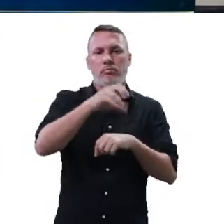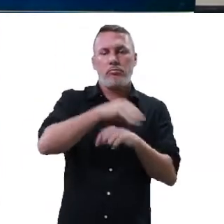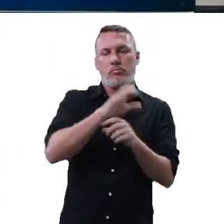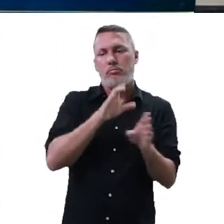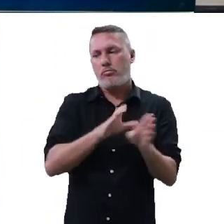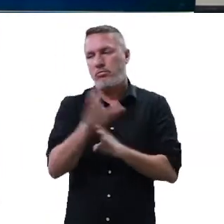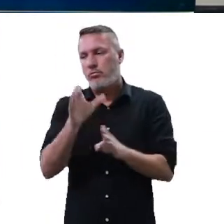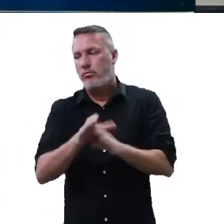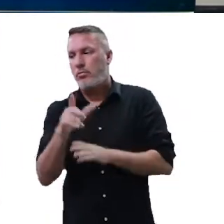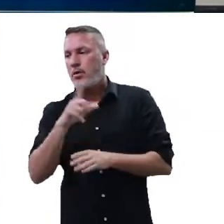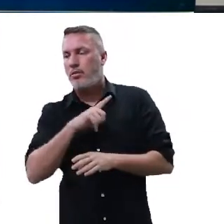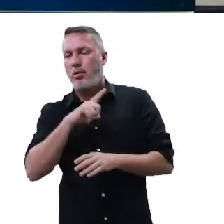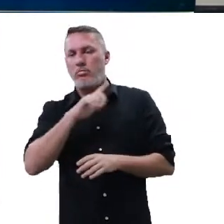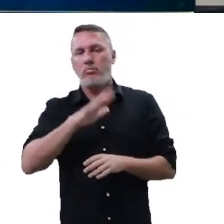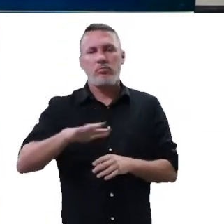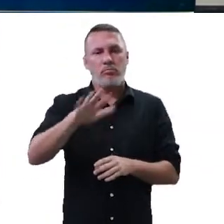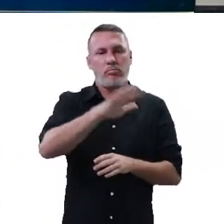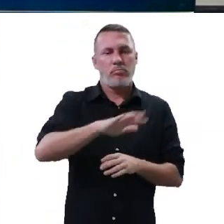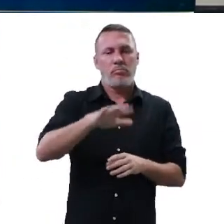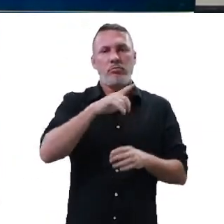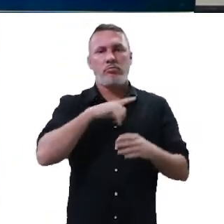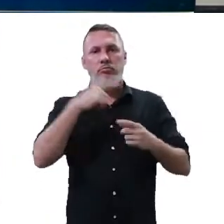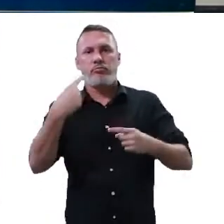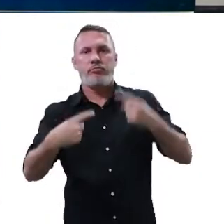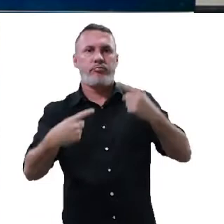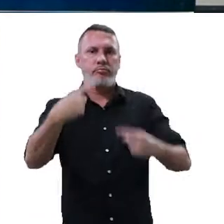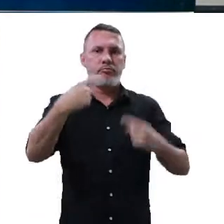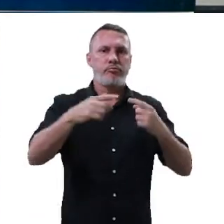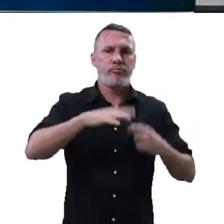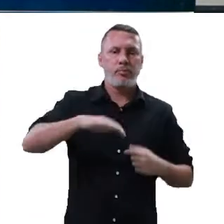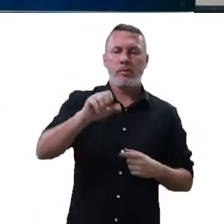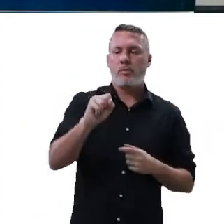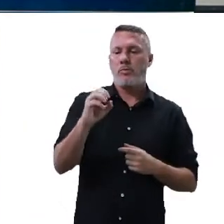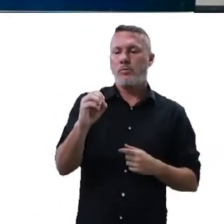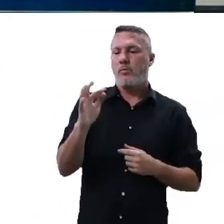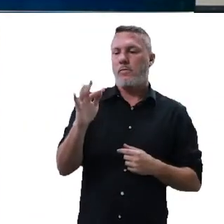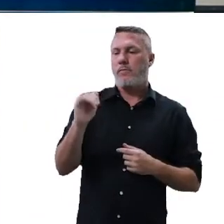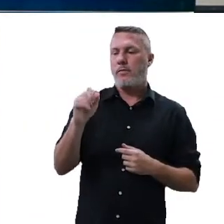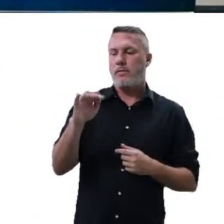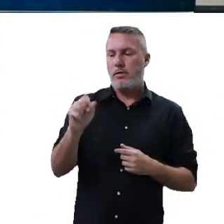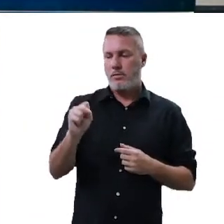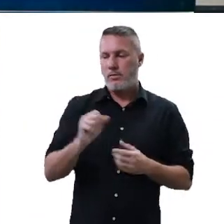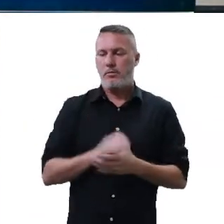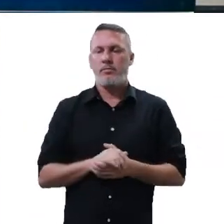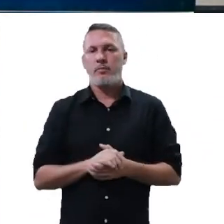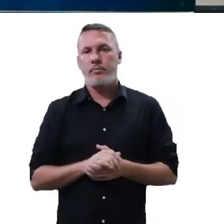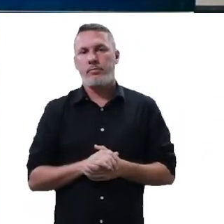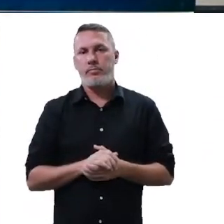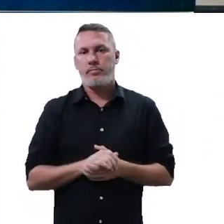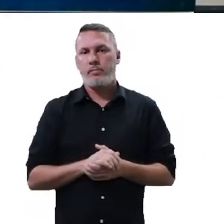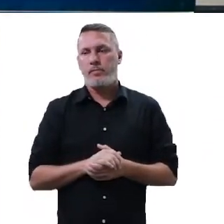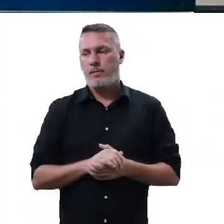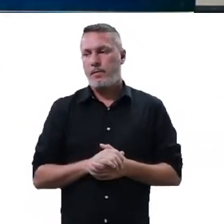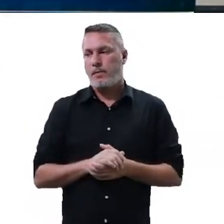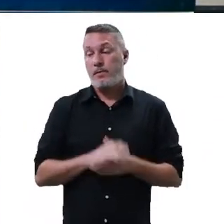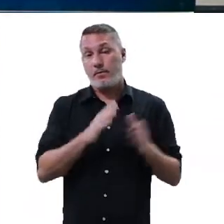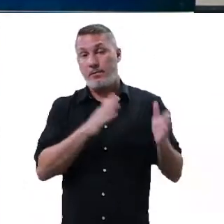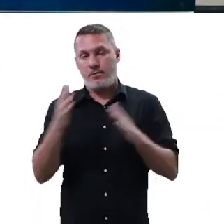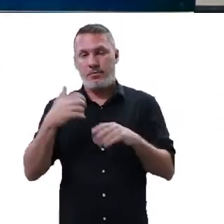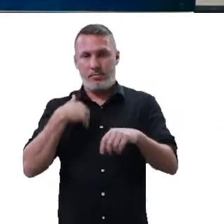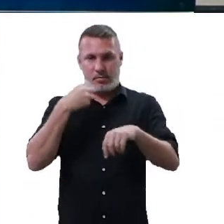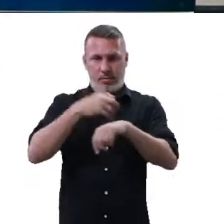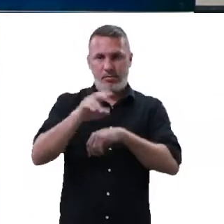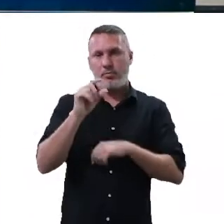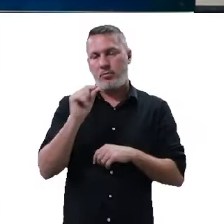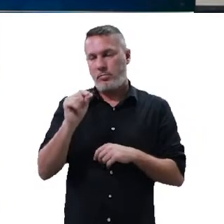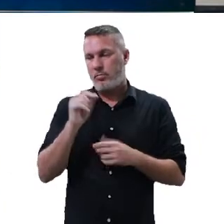aí essas adversidades, esses problemas, desses confrontos que ele tinha com os sofistas. Então, como